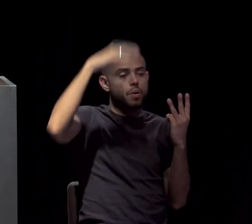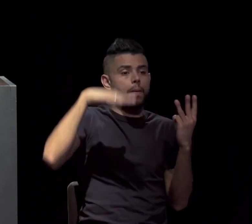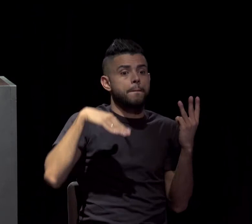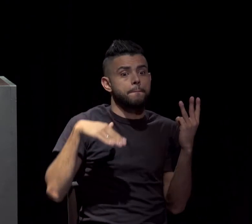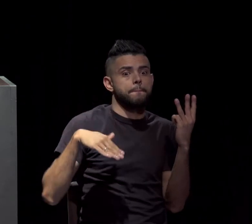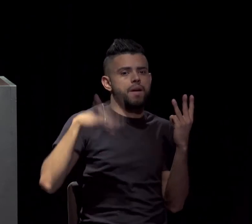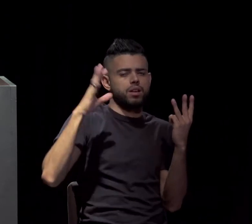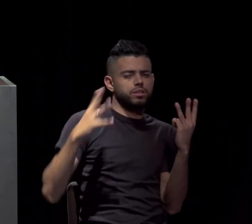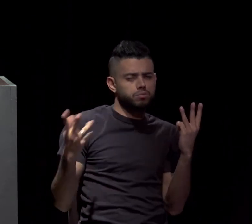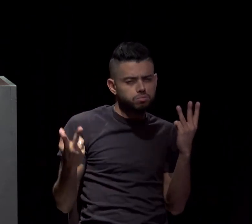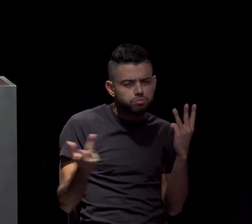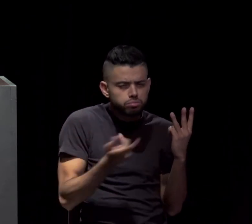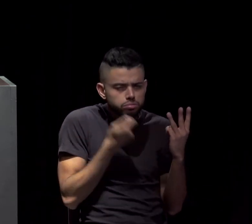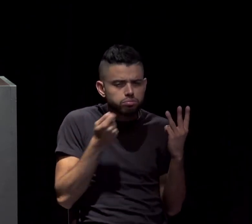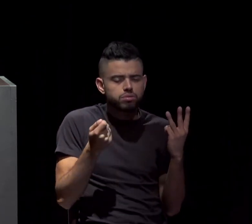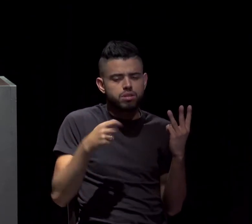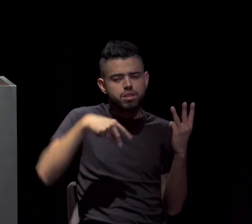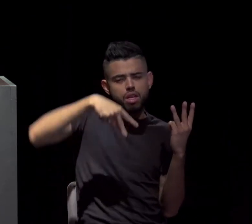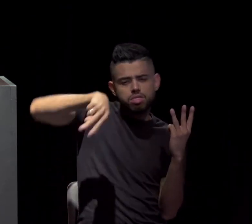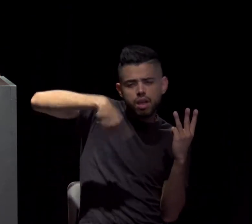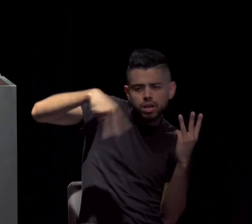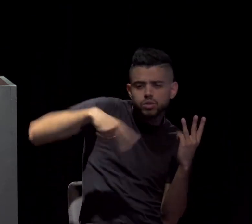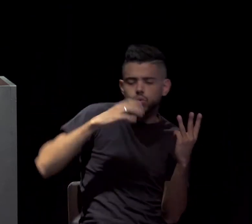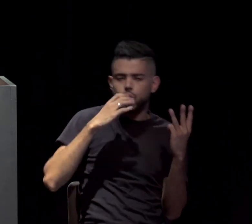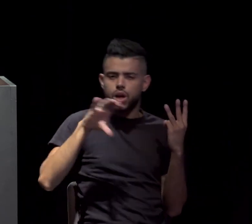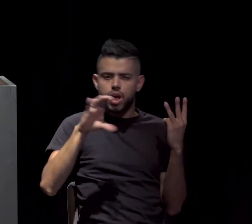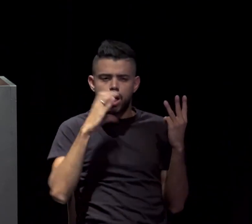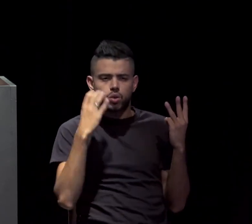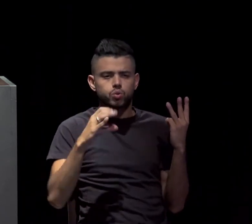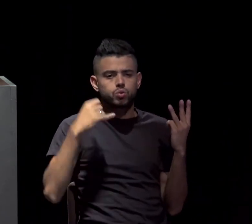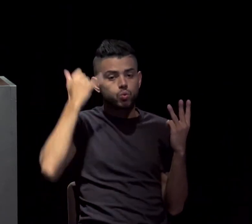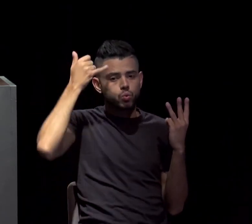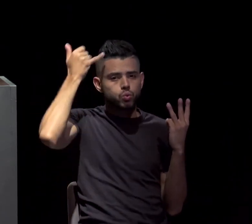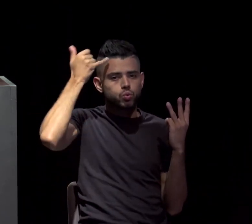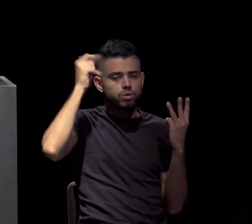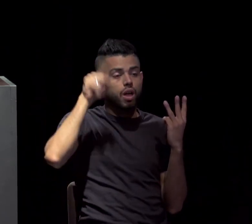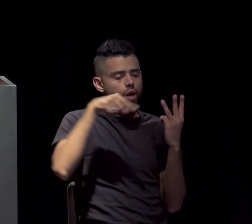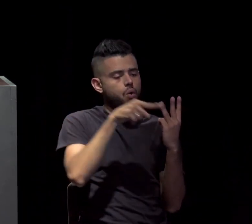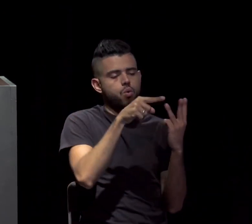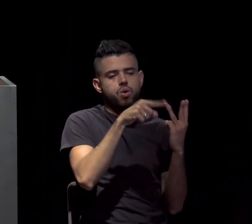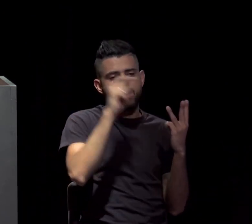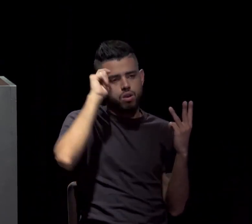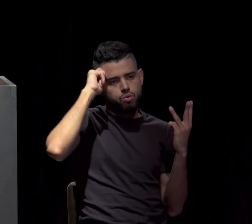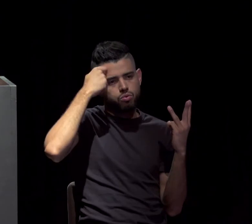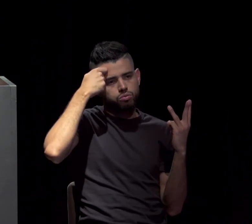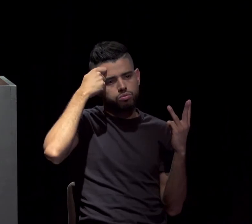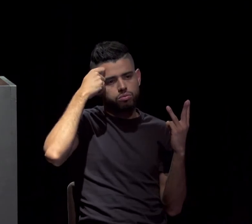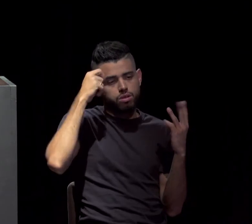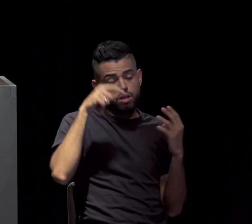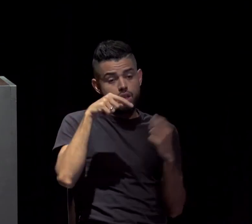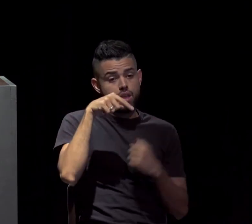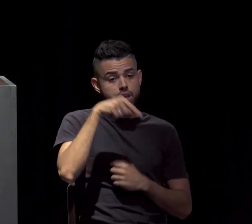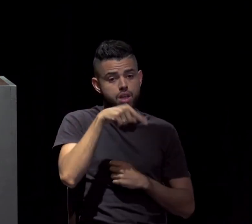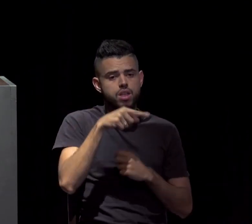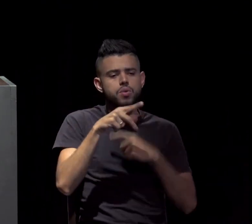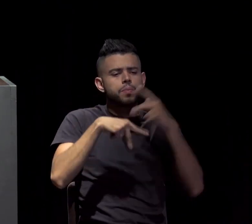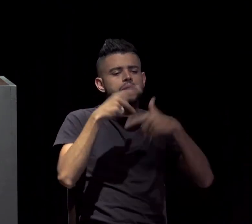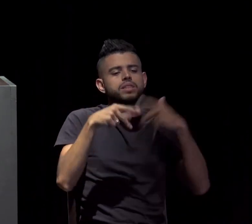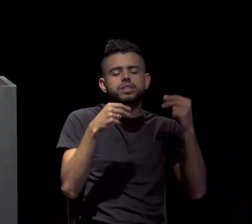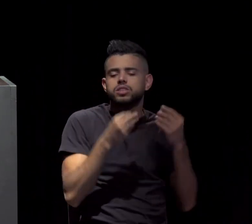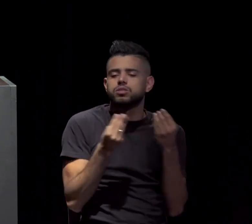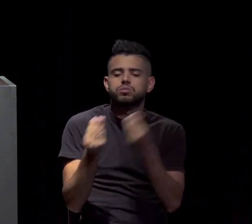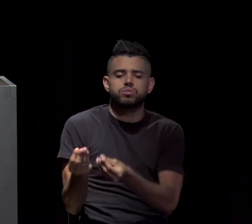no processo de criação da dança, do canto, do jogo lúdico, é exatamente o rei negro. É aquele que entrega o último presente do Cristo, do